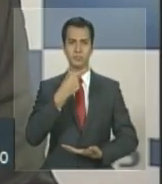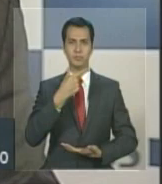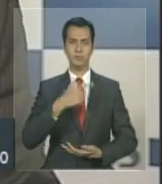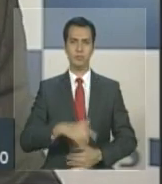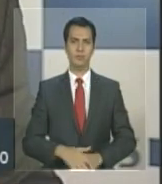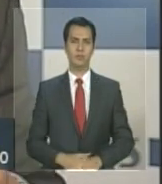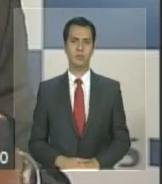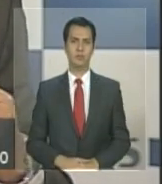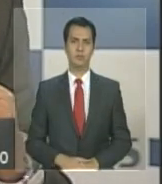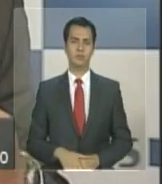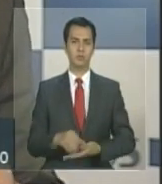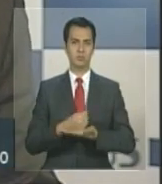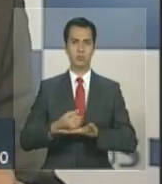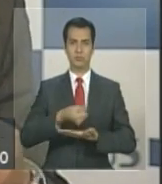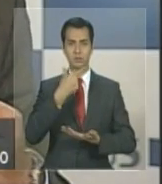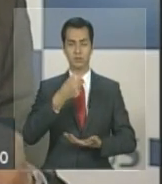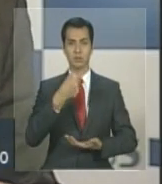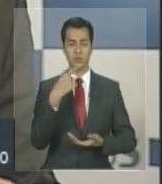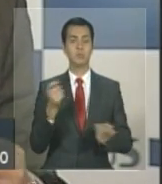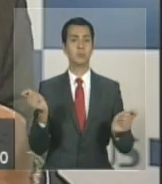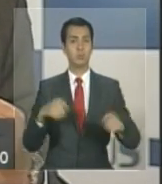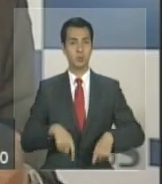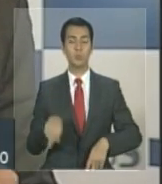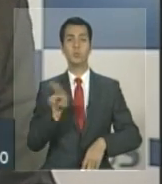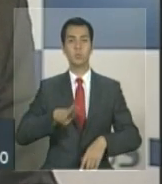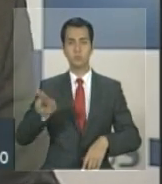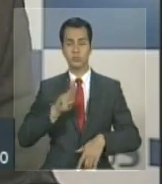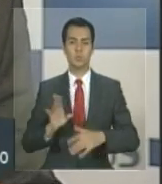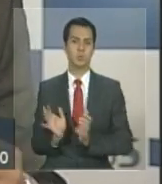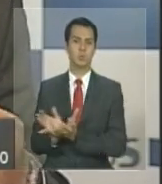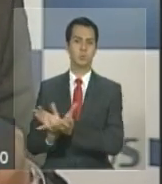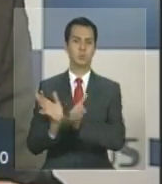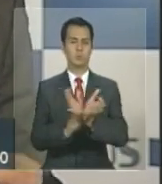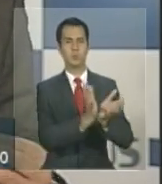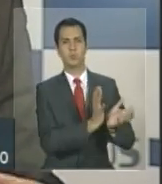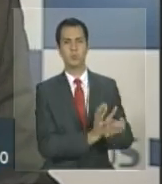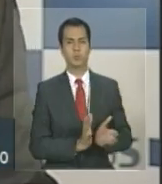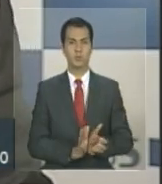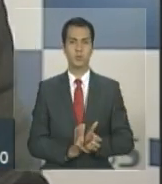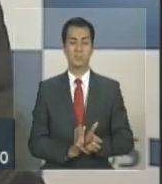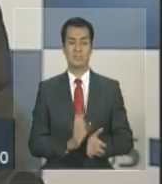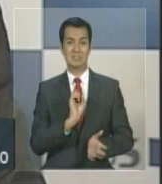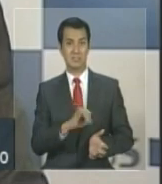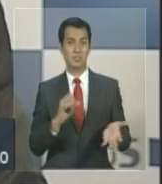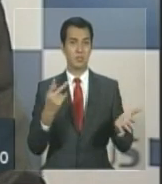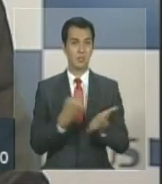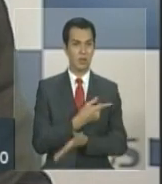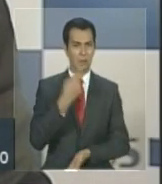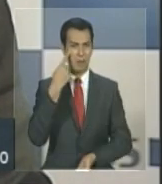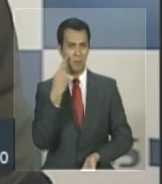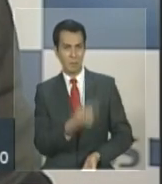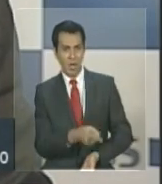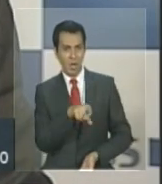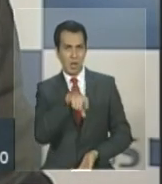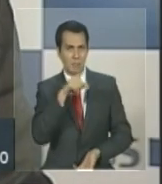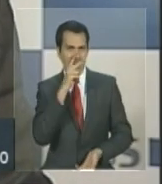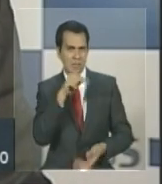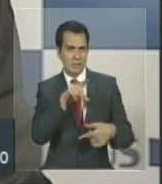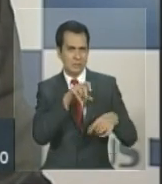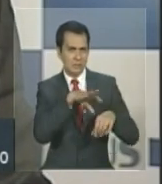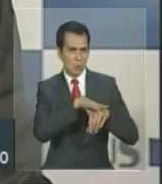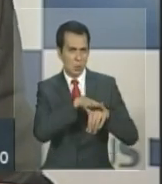utilizado para em qualquer grupo dos vulneráveis quando começa a ter os sintomas de síndrome